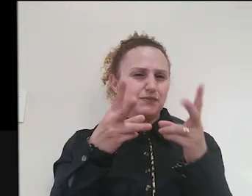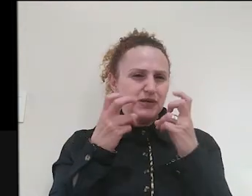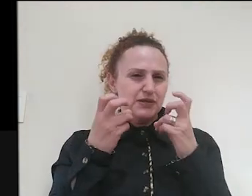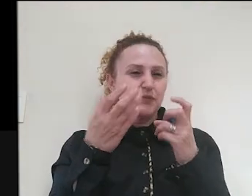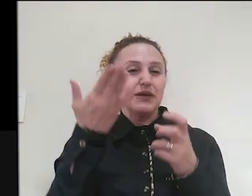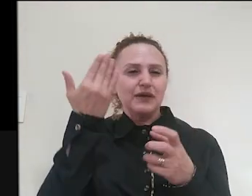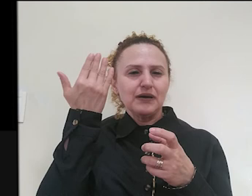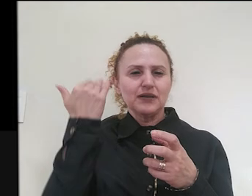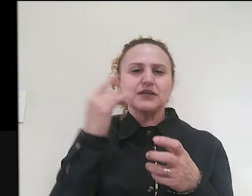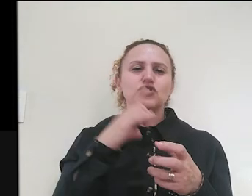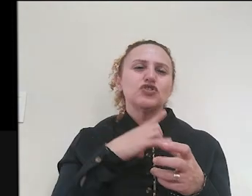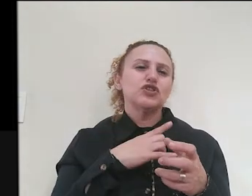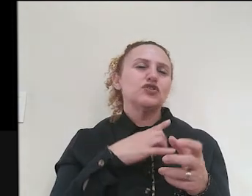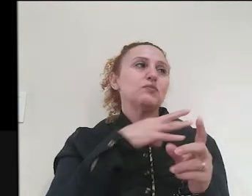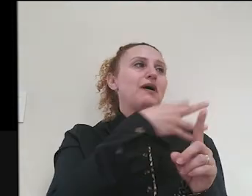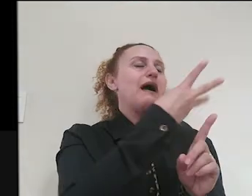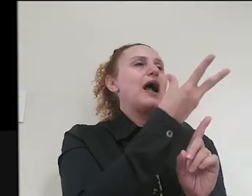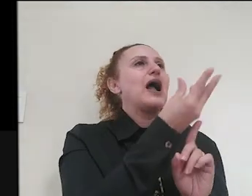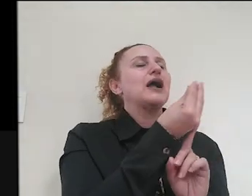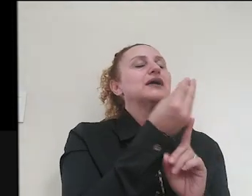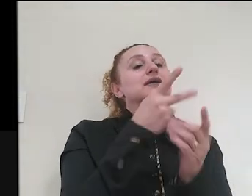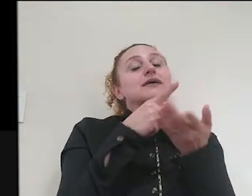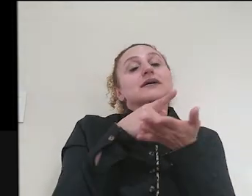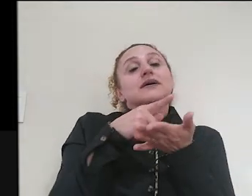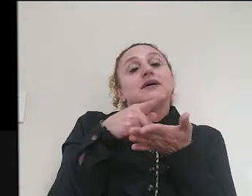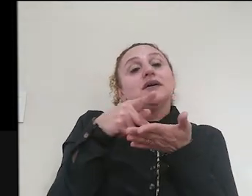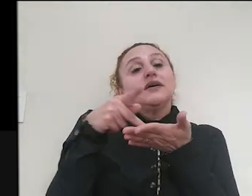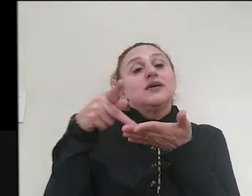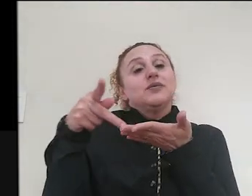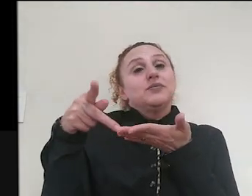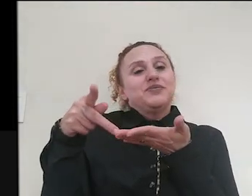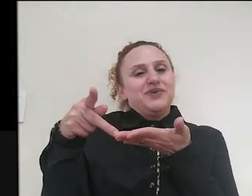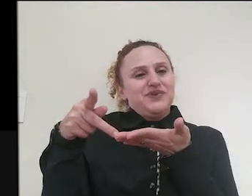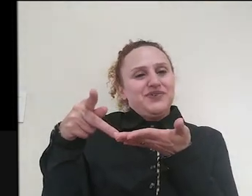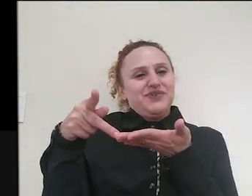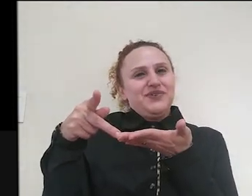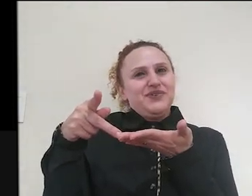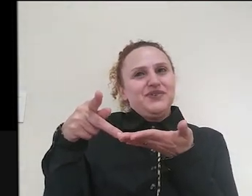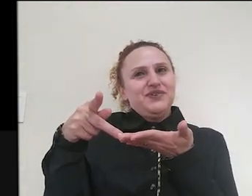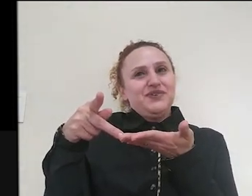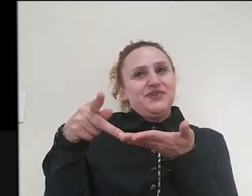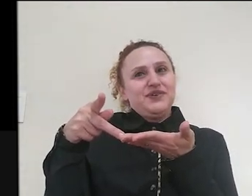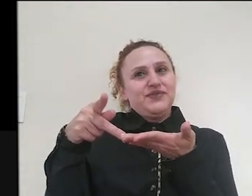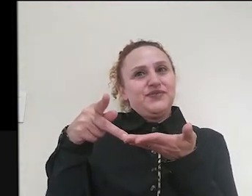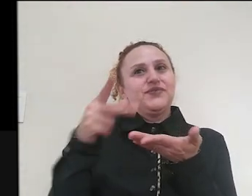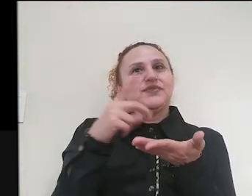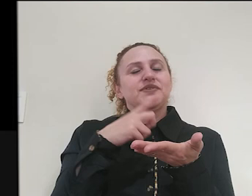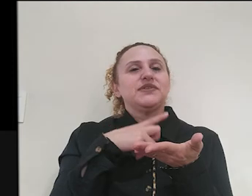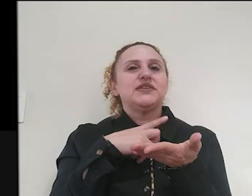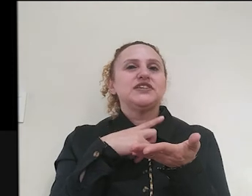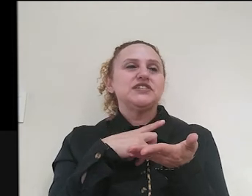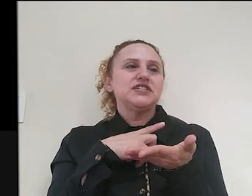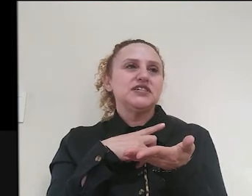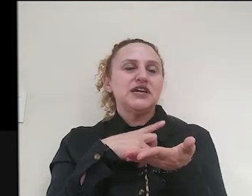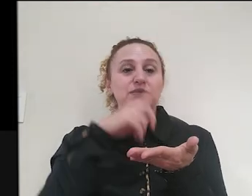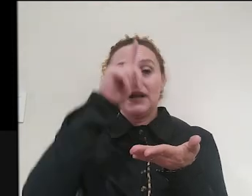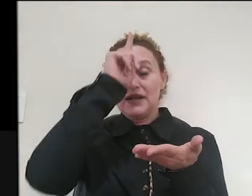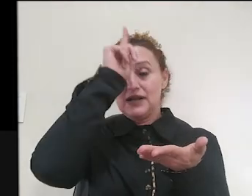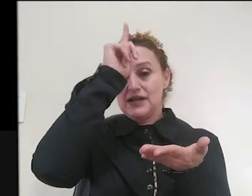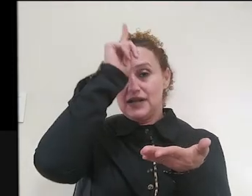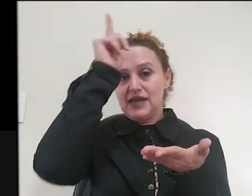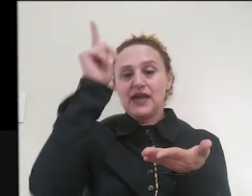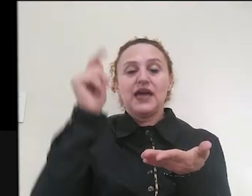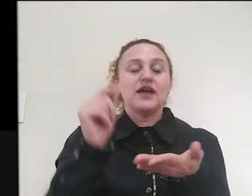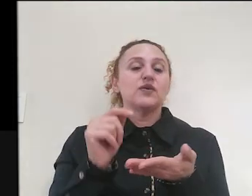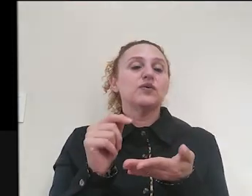mais ou menos coesa, né, com a preponderância, a hora da mitologia judaico-cristã, a hora da mitologia greco-latina. Com o romantismo, a